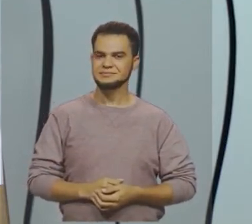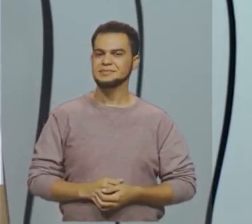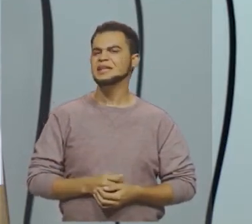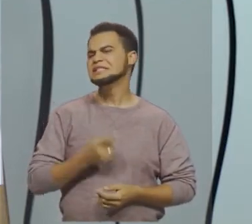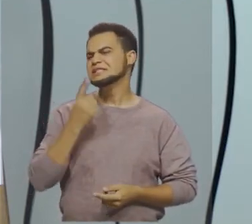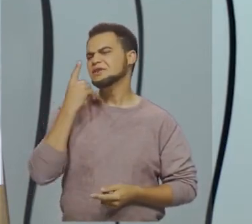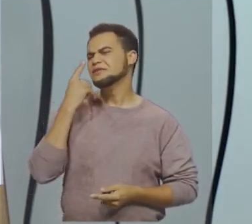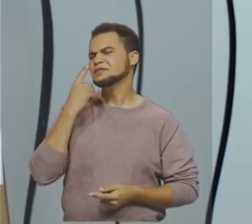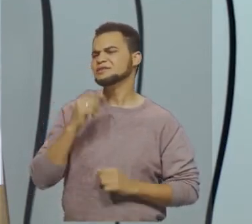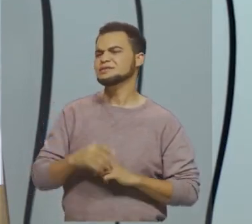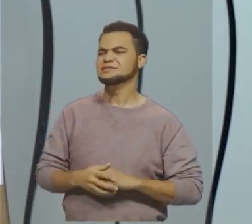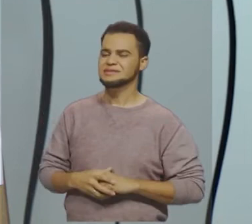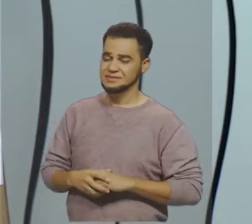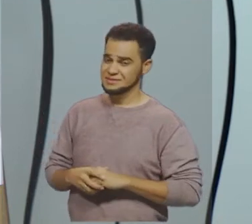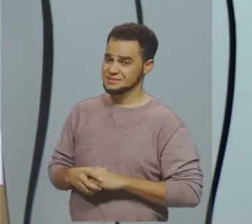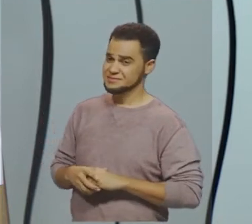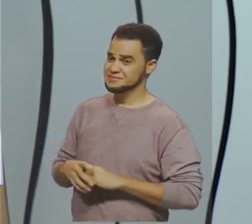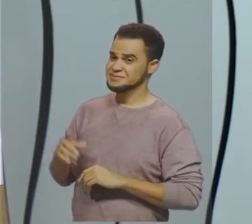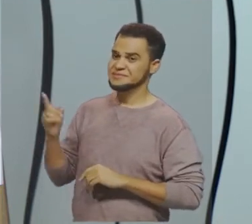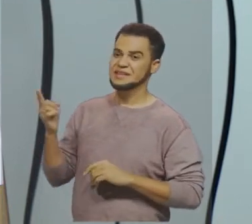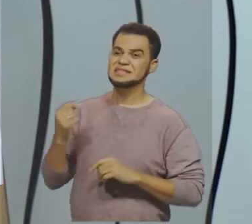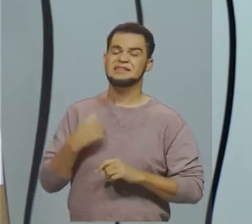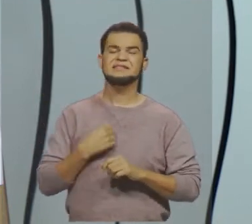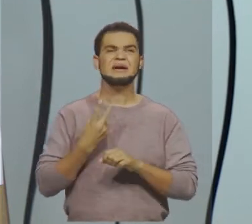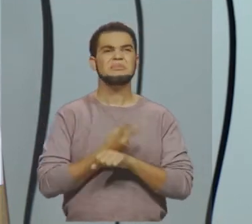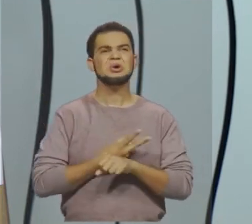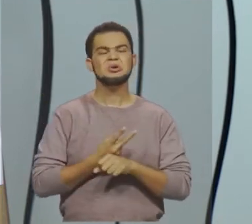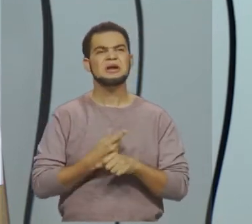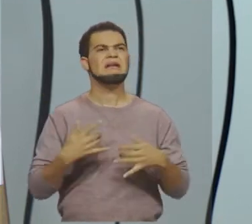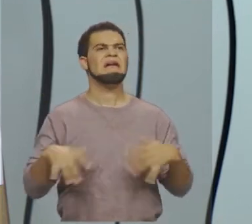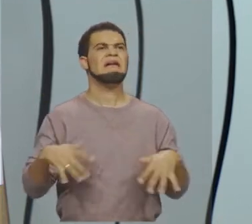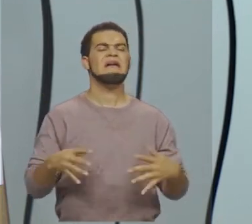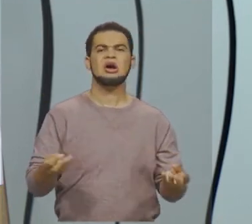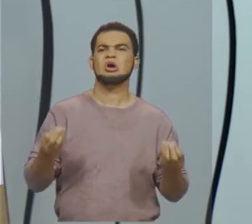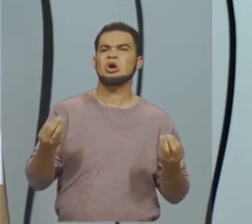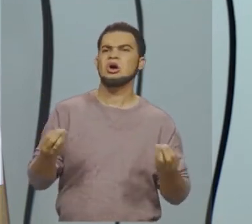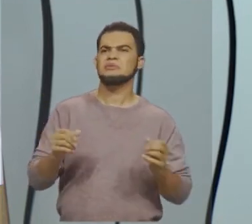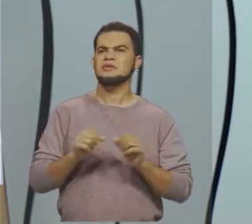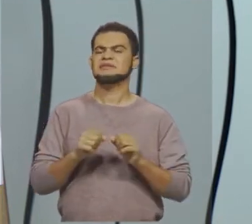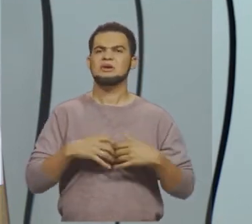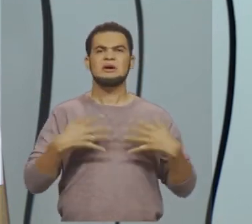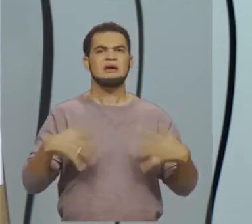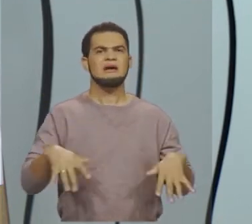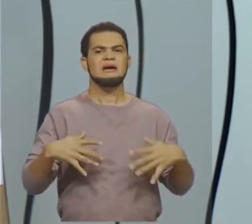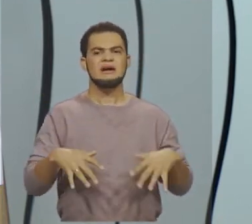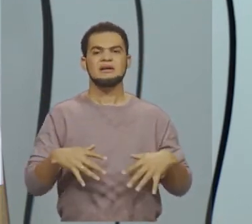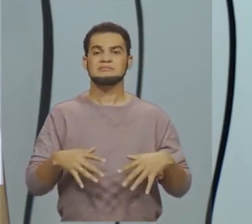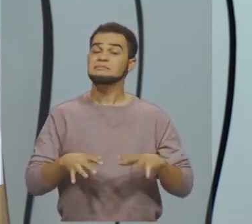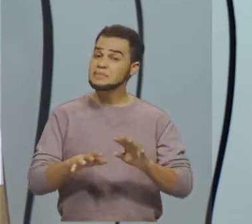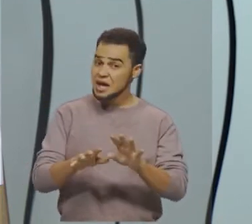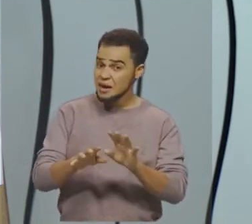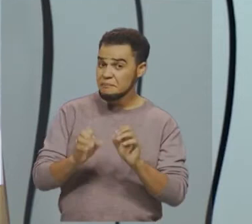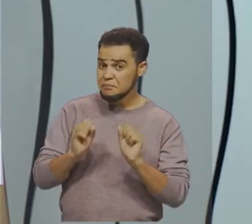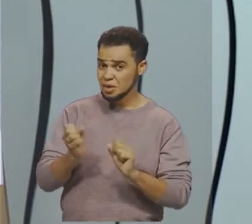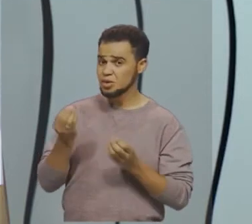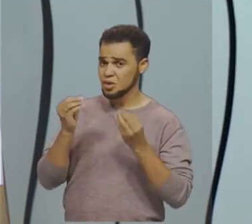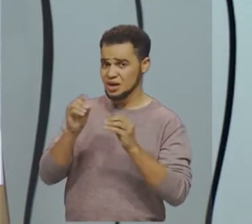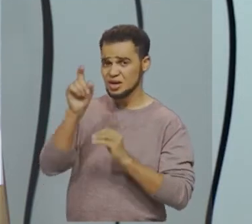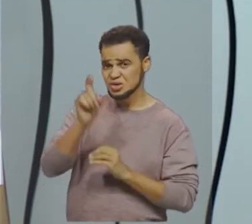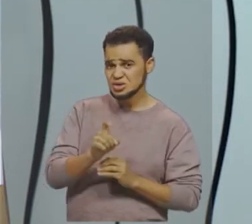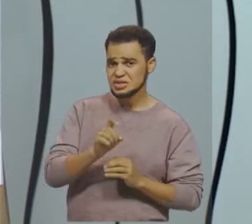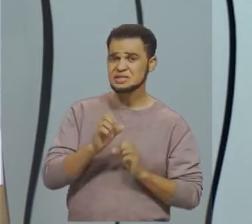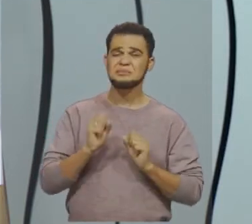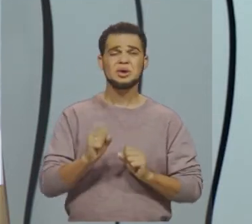Olha só, melhor que você ficar caçando lá. Cara, como é que eu vou trabalhar com isso aqui? Flávio, eu posso colocar X? Põe, põe